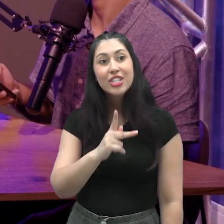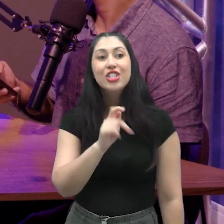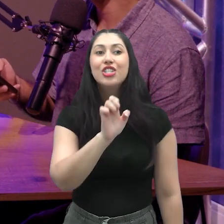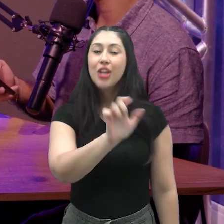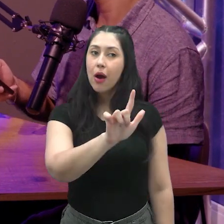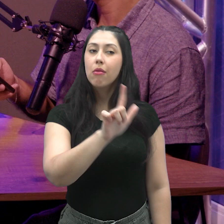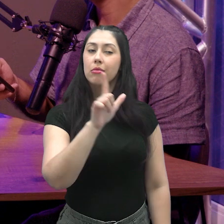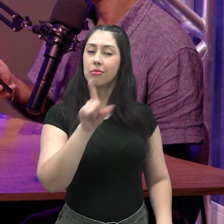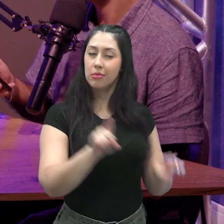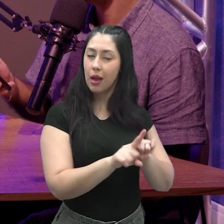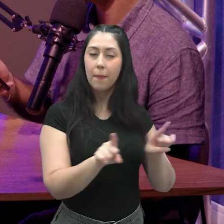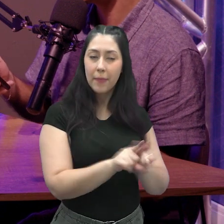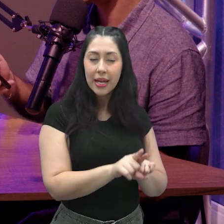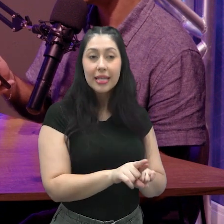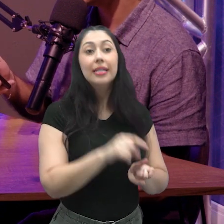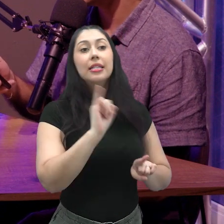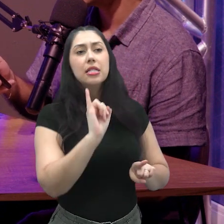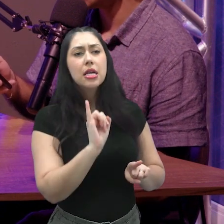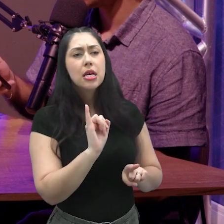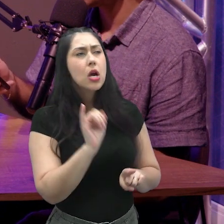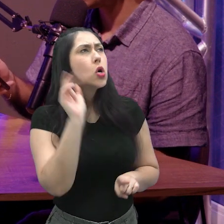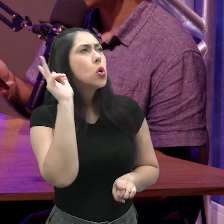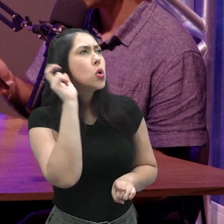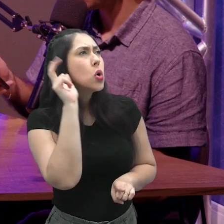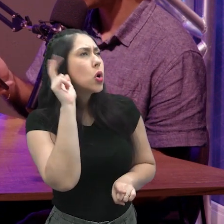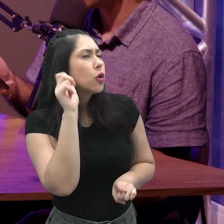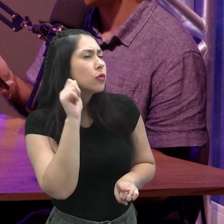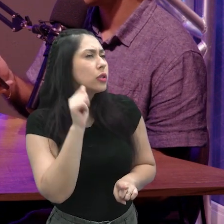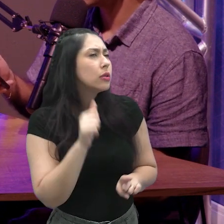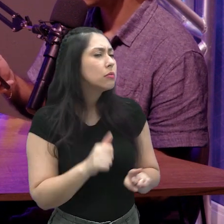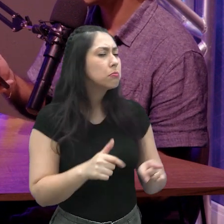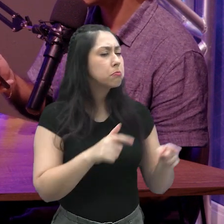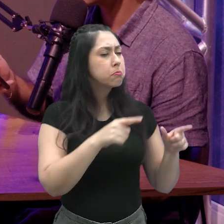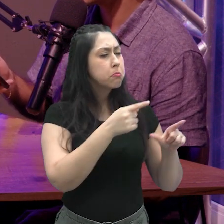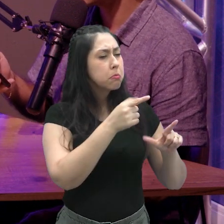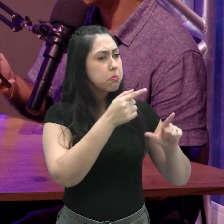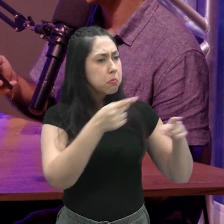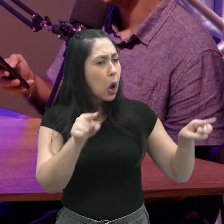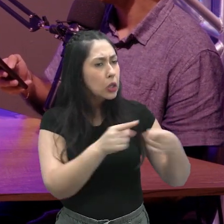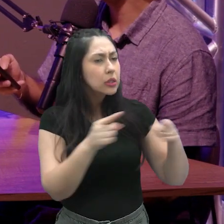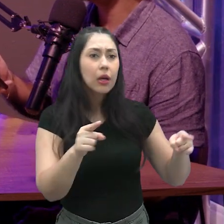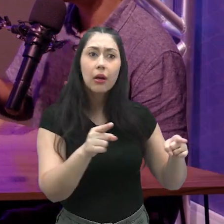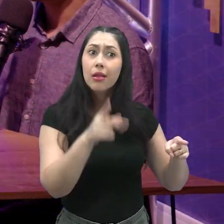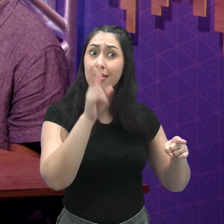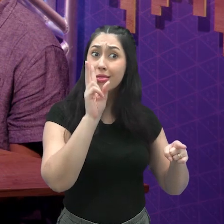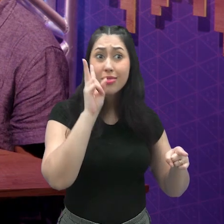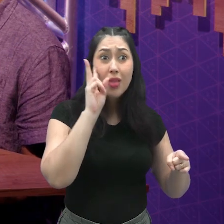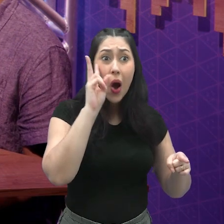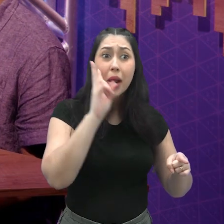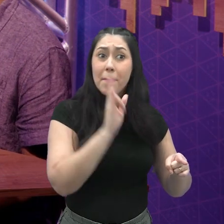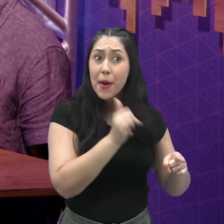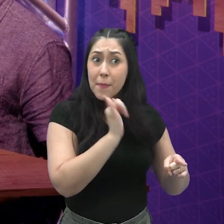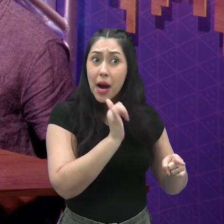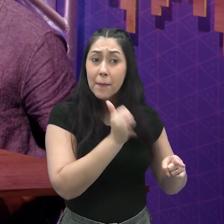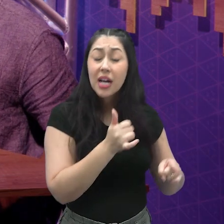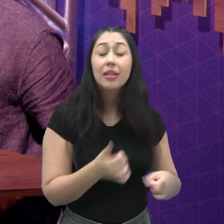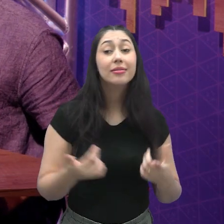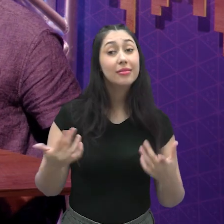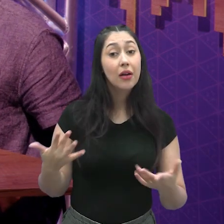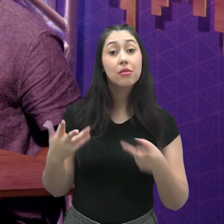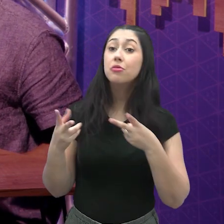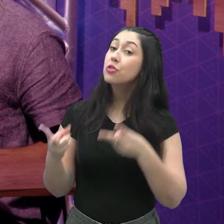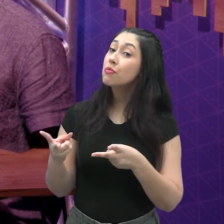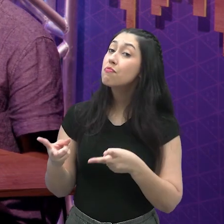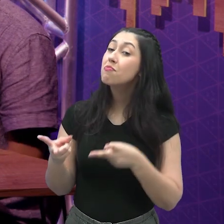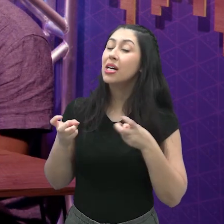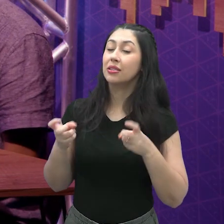isso. A gente pega ali os álbuns do Grupo Tradição, as letras, é puramente causo. Sim. E assim, nisso a gente vai